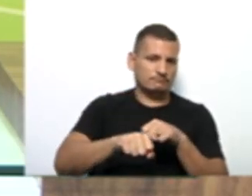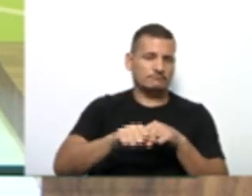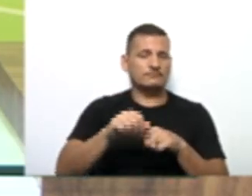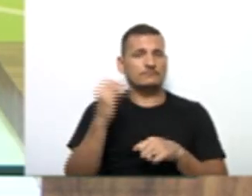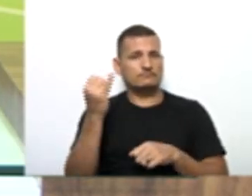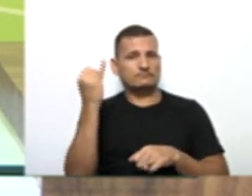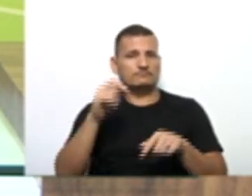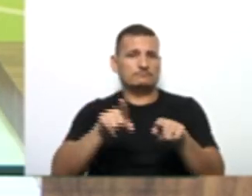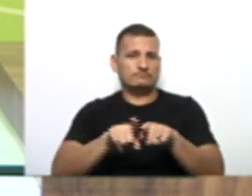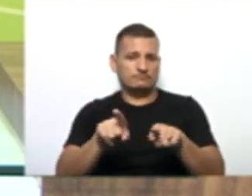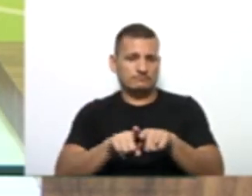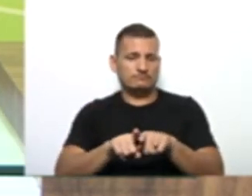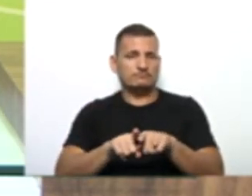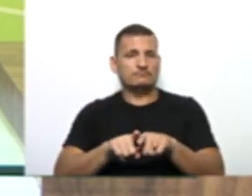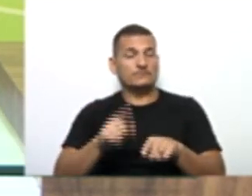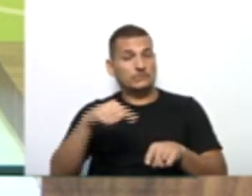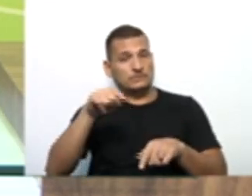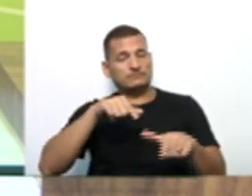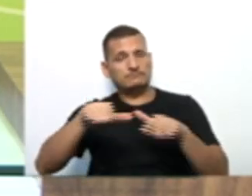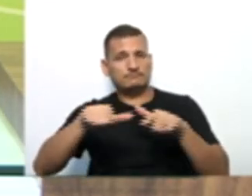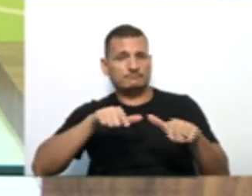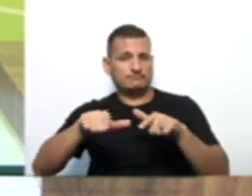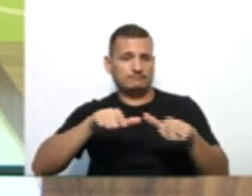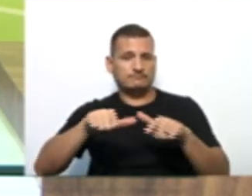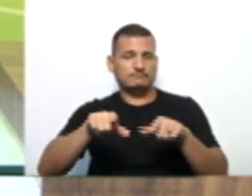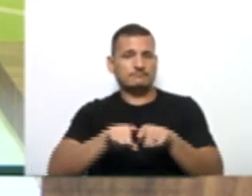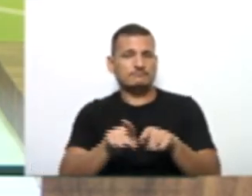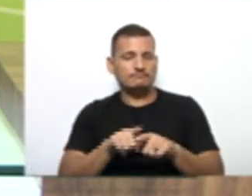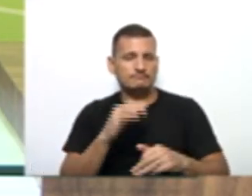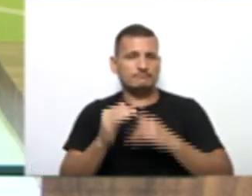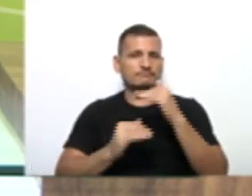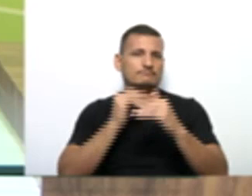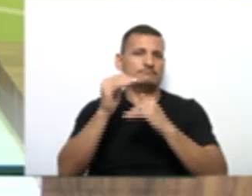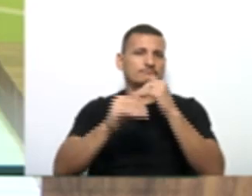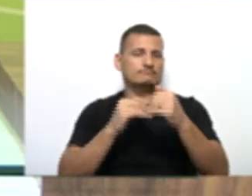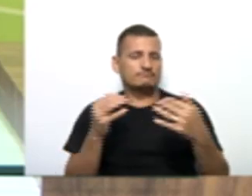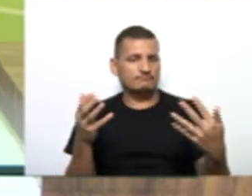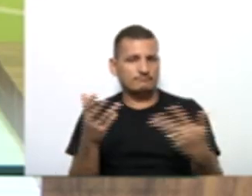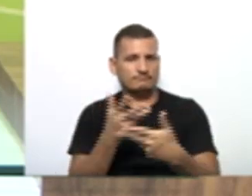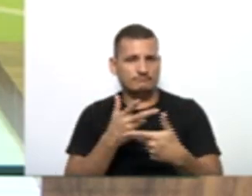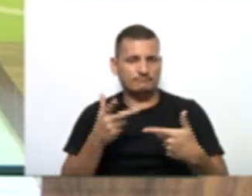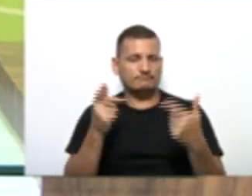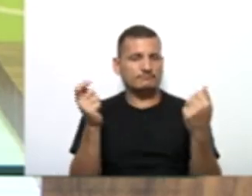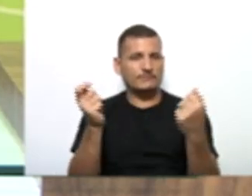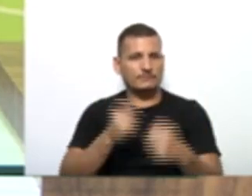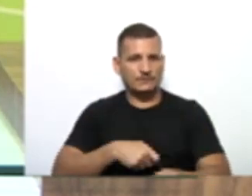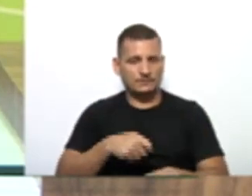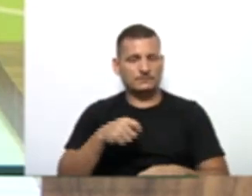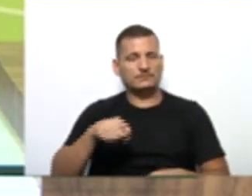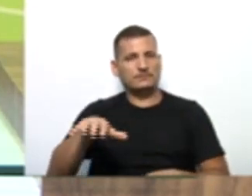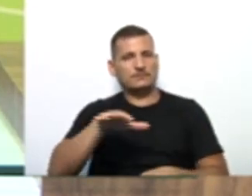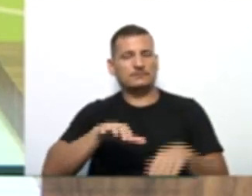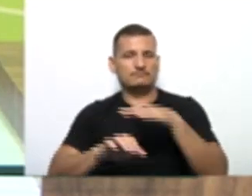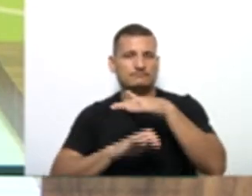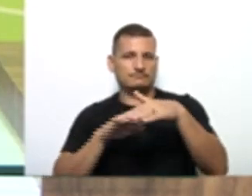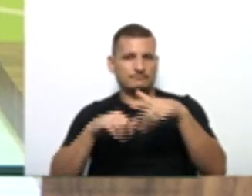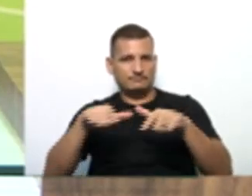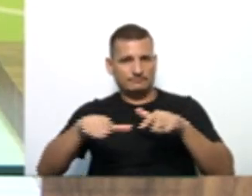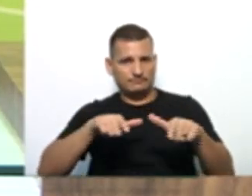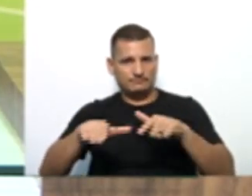ela vai ser fundamental para a atuação de vocês, para o desenvolvimento das habilidades, das competências no mercado de trabalho.